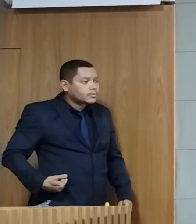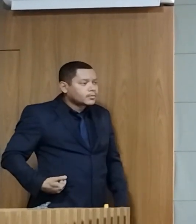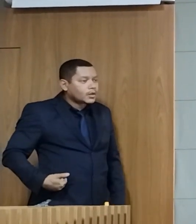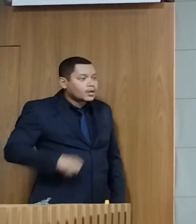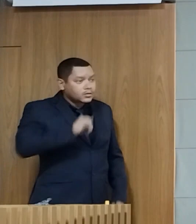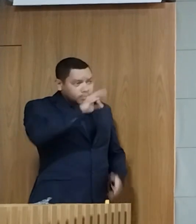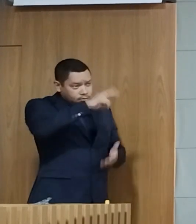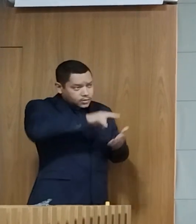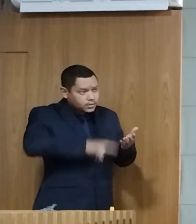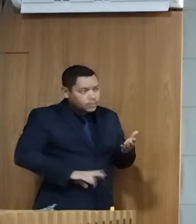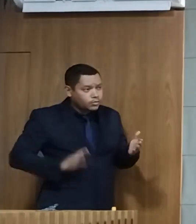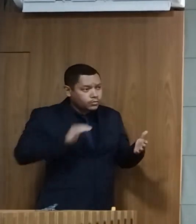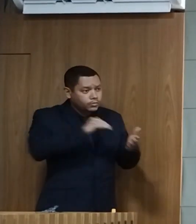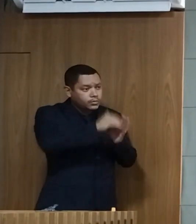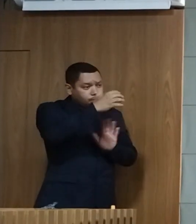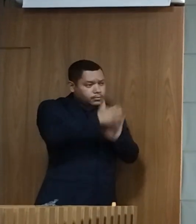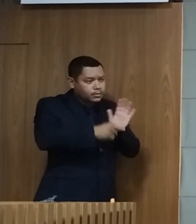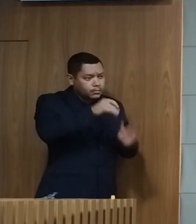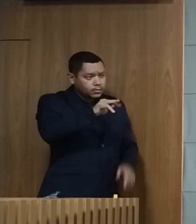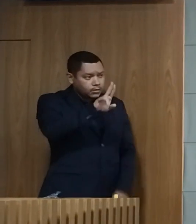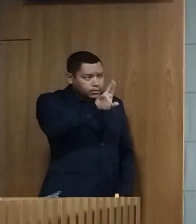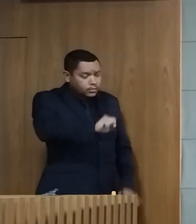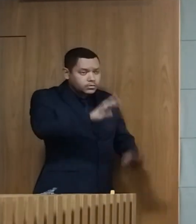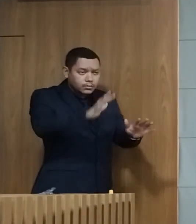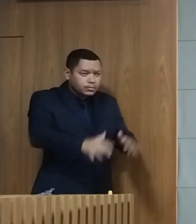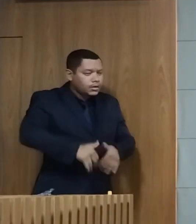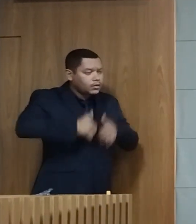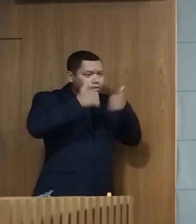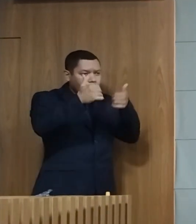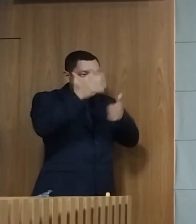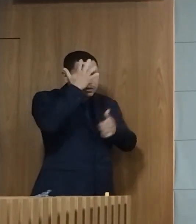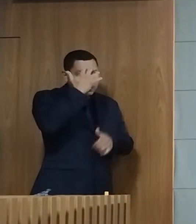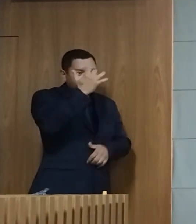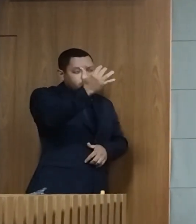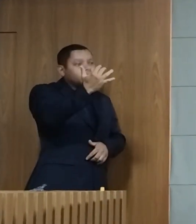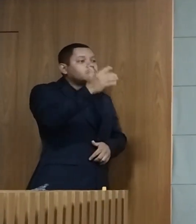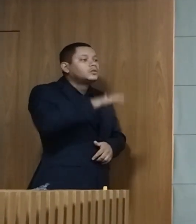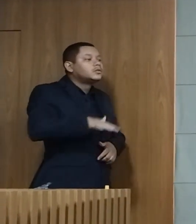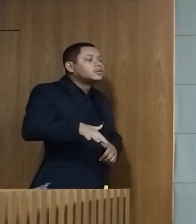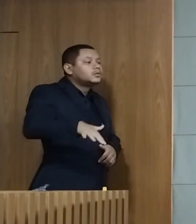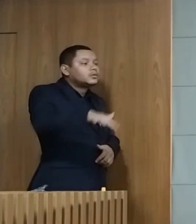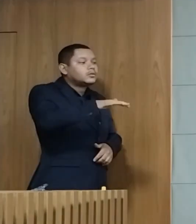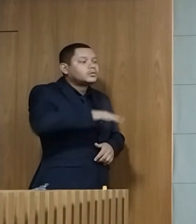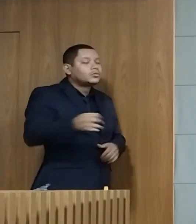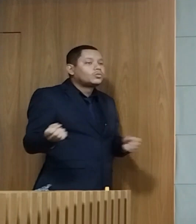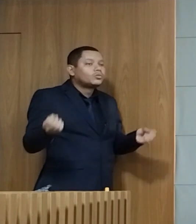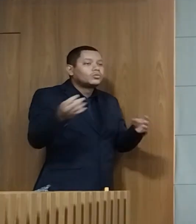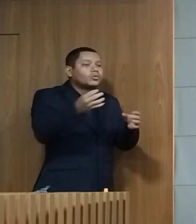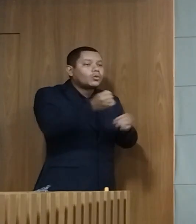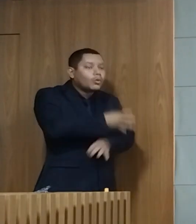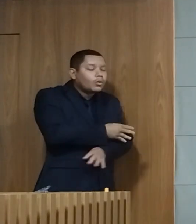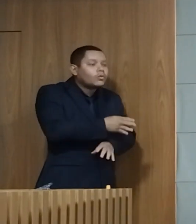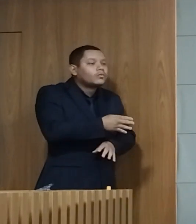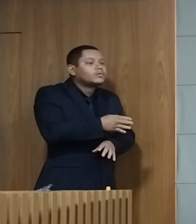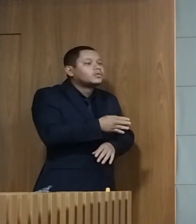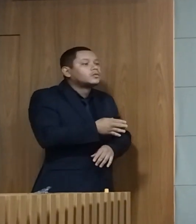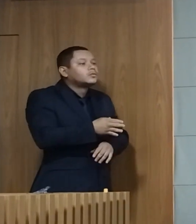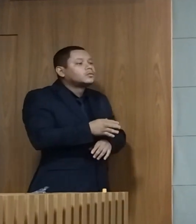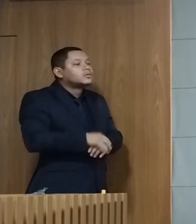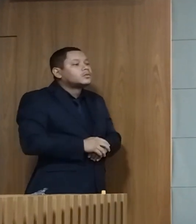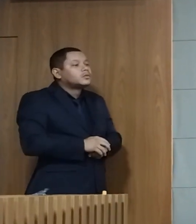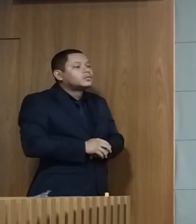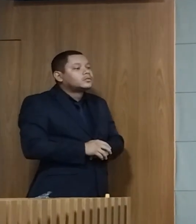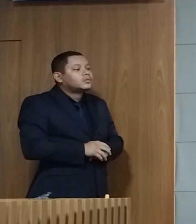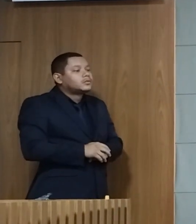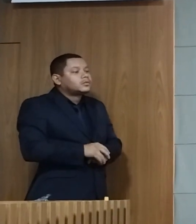você ler o final de Mateus, você vai ver a melhor teologia política do Novo Testamento. Qual é a melhor teologia política do Novo